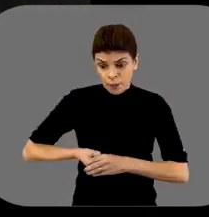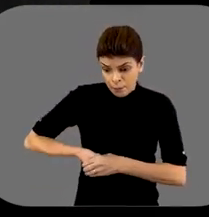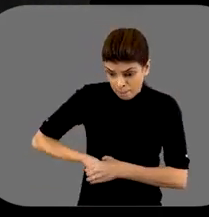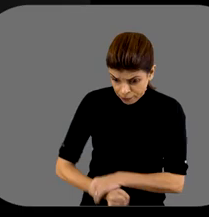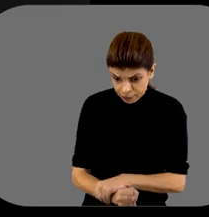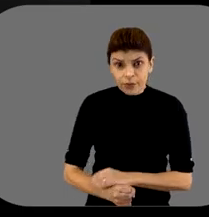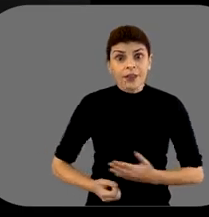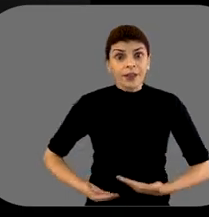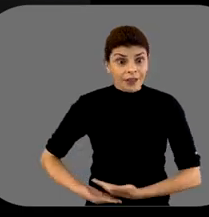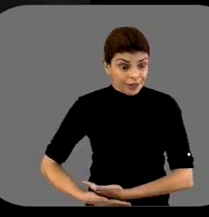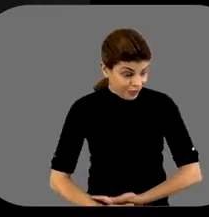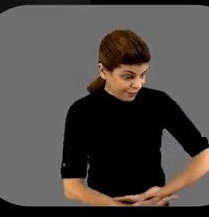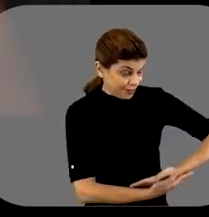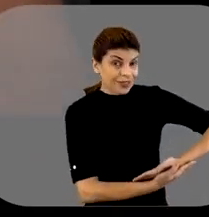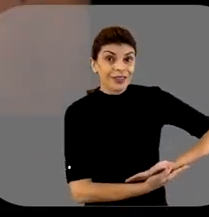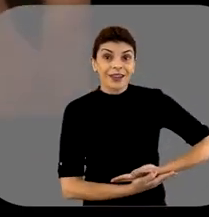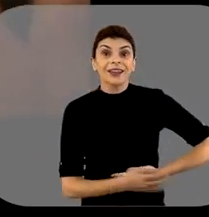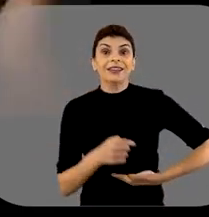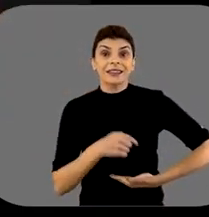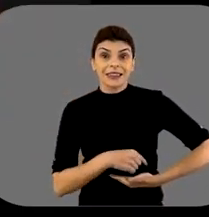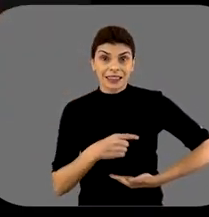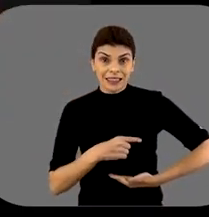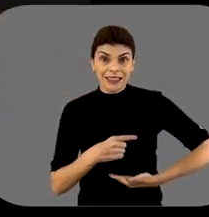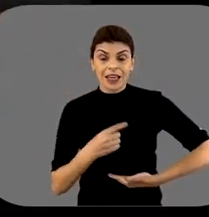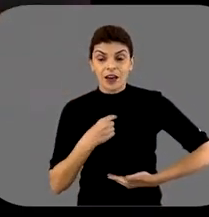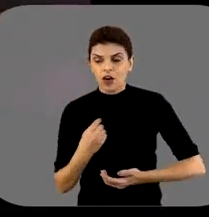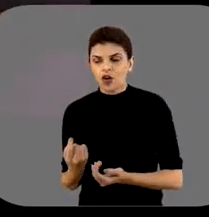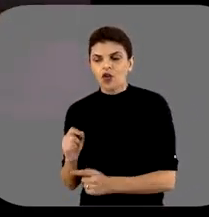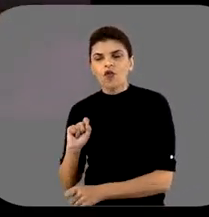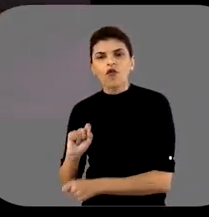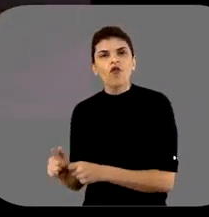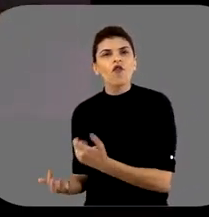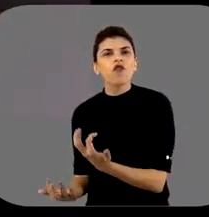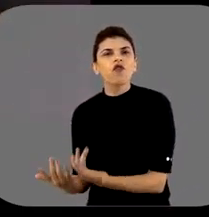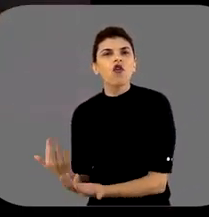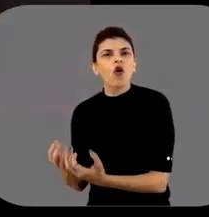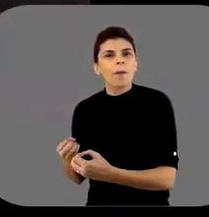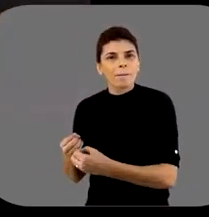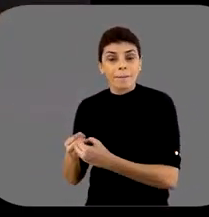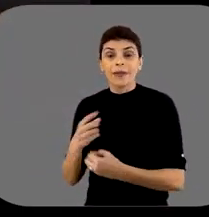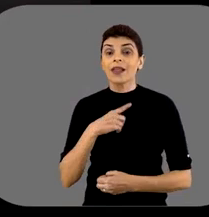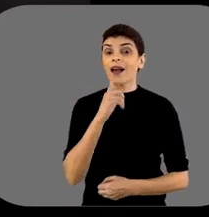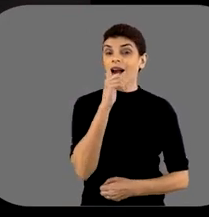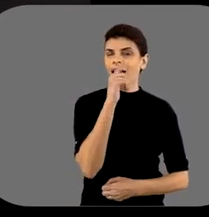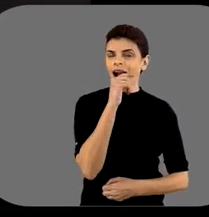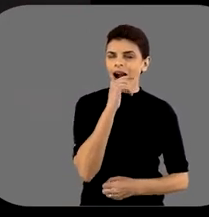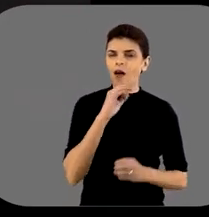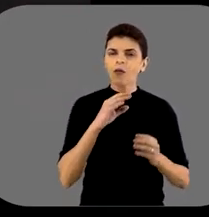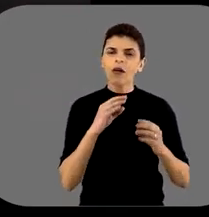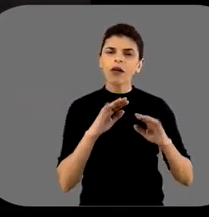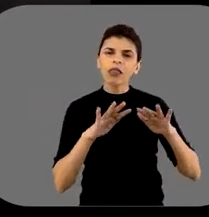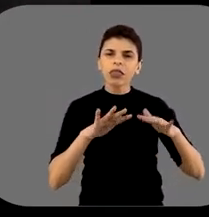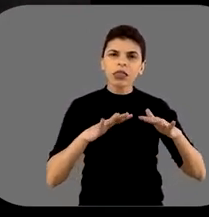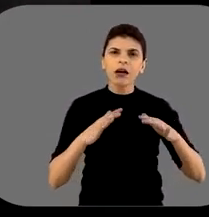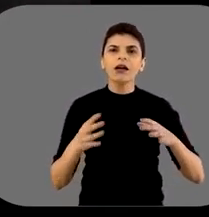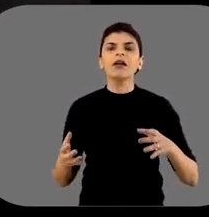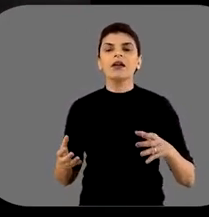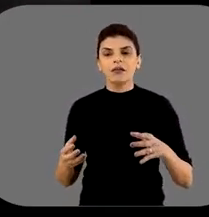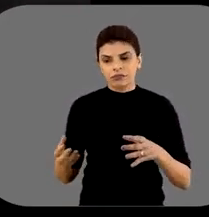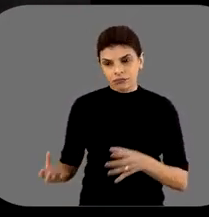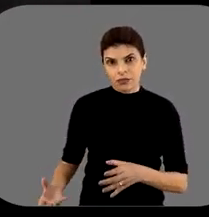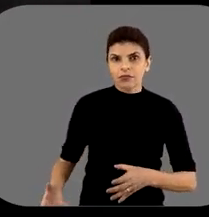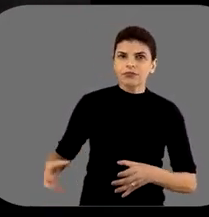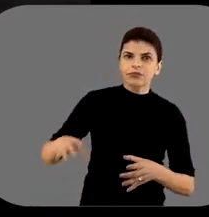nasce, tem um fogo perto delas. Aí tem água morna também, tá